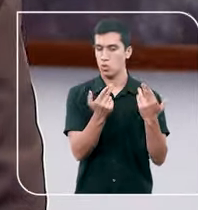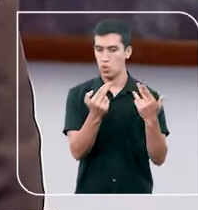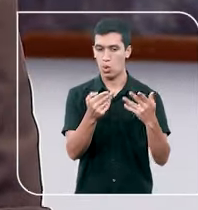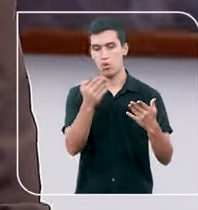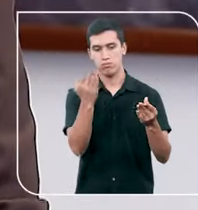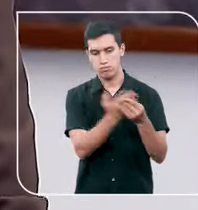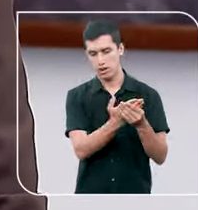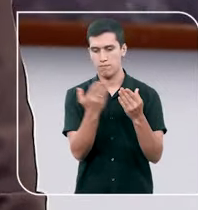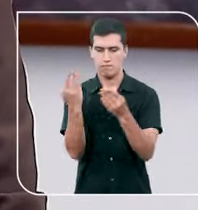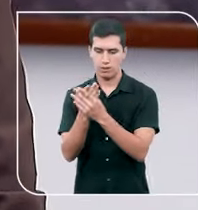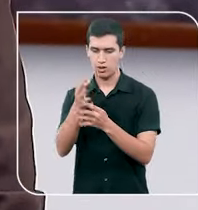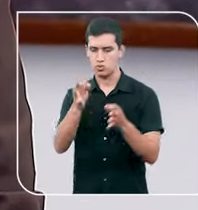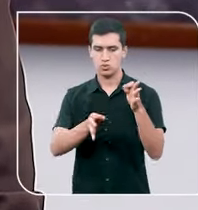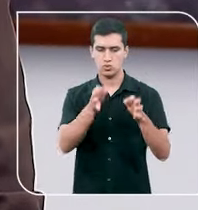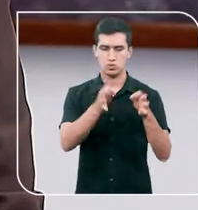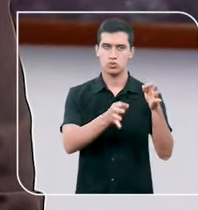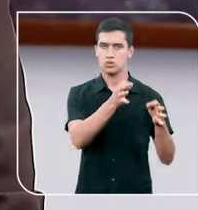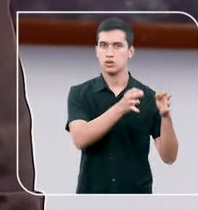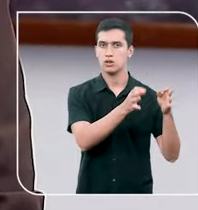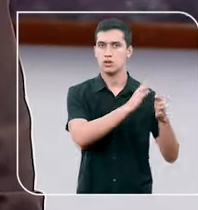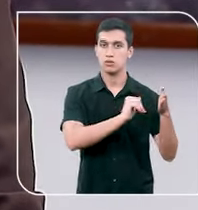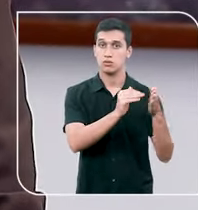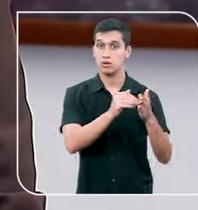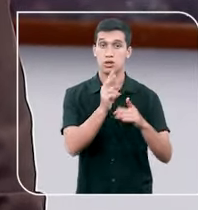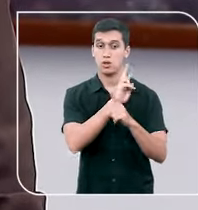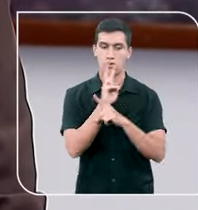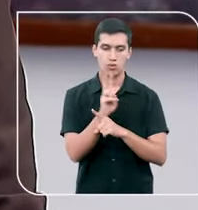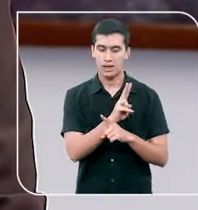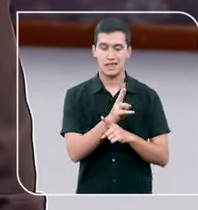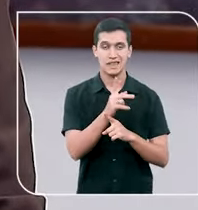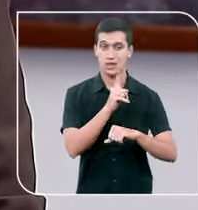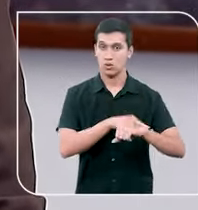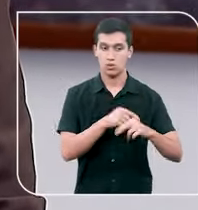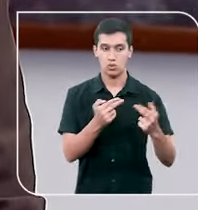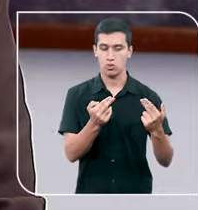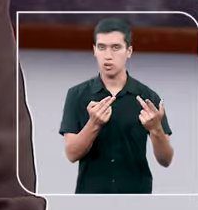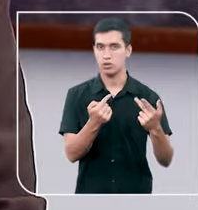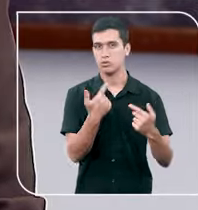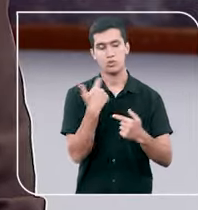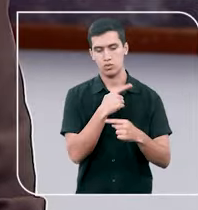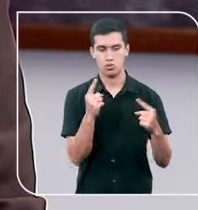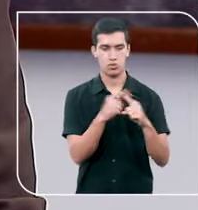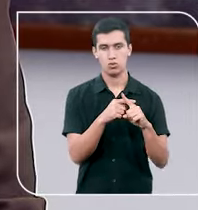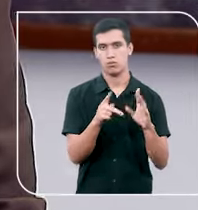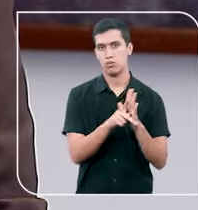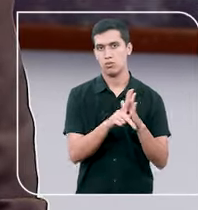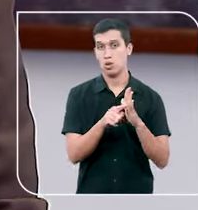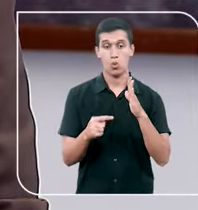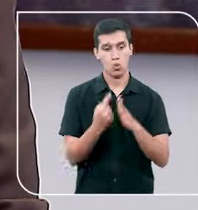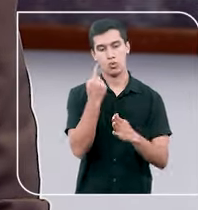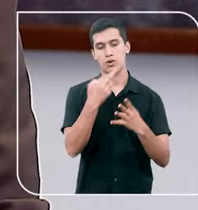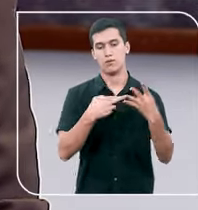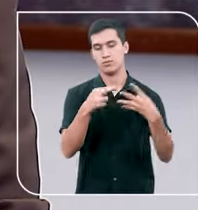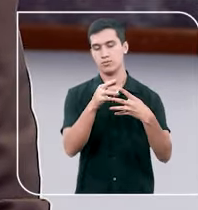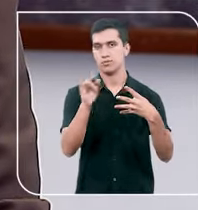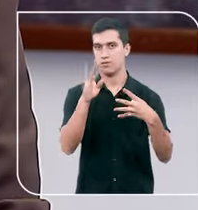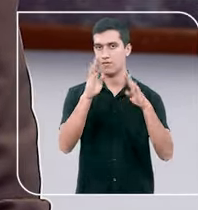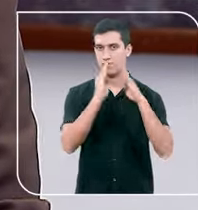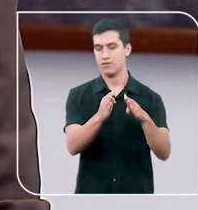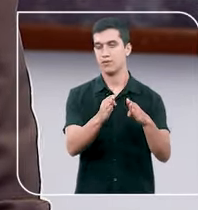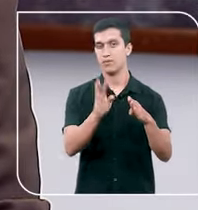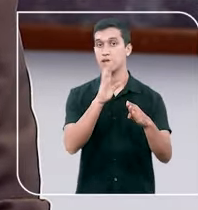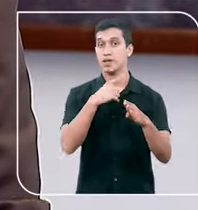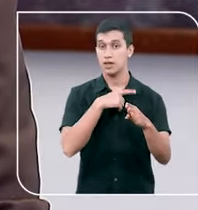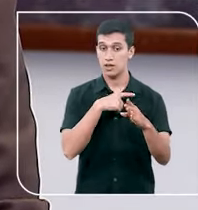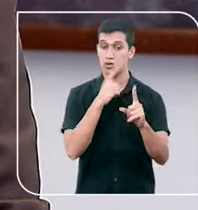dois recursos e que essa interposição de forma simultânea não viola o princípio da unirrecorribilidade. Trata-se,